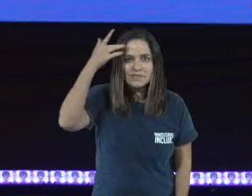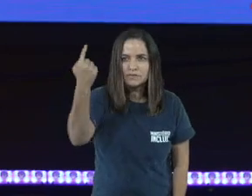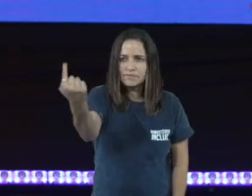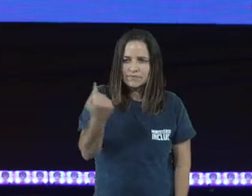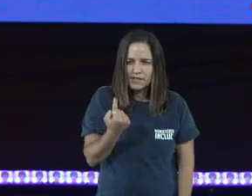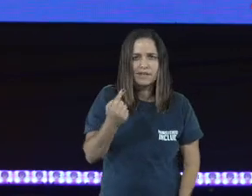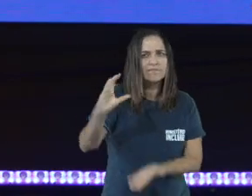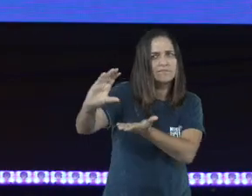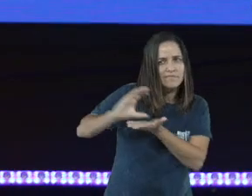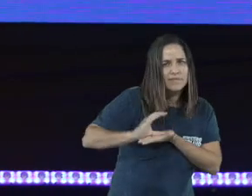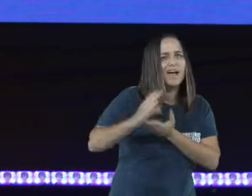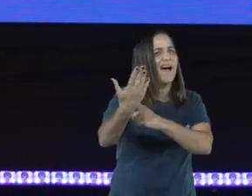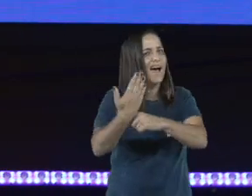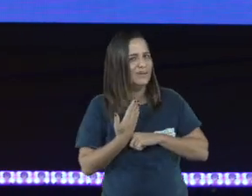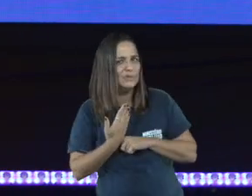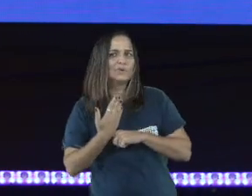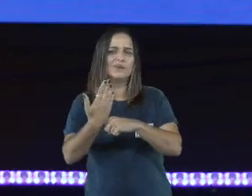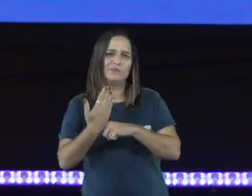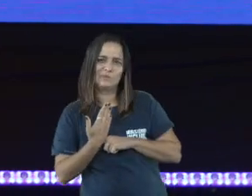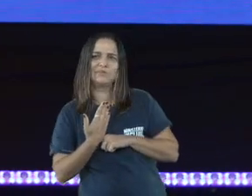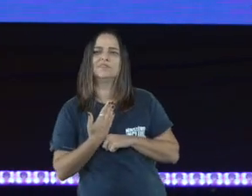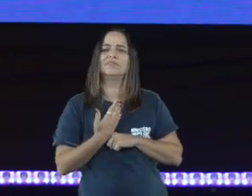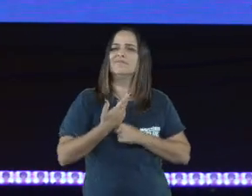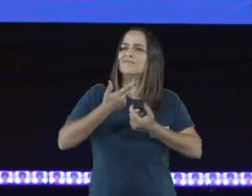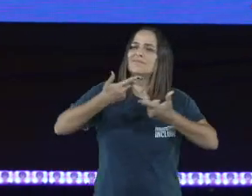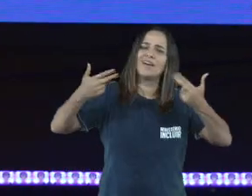que abriu a porta para você passar